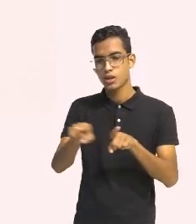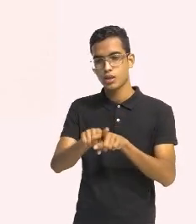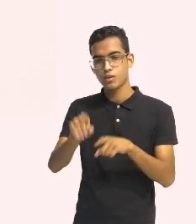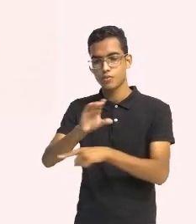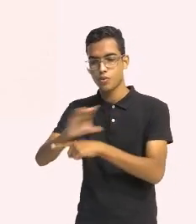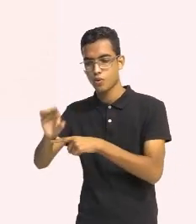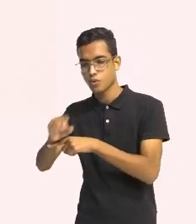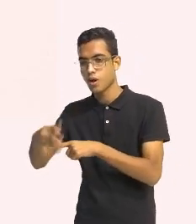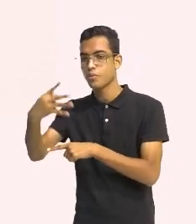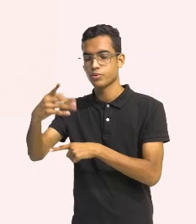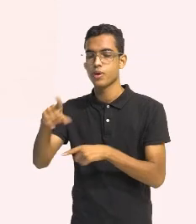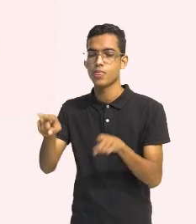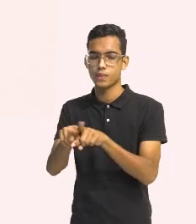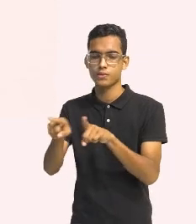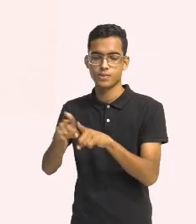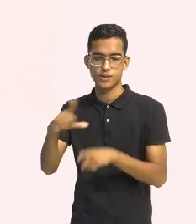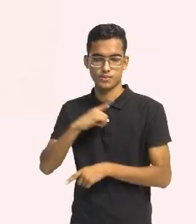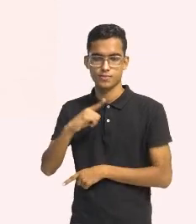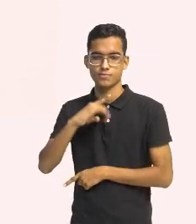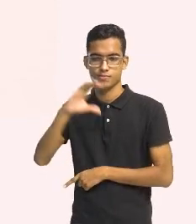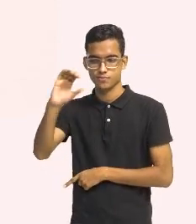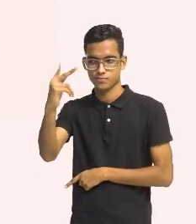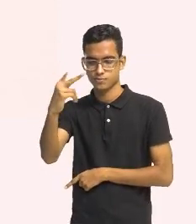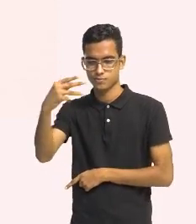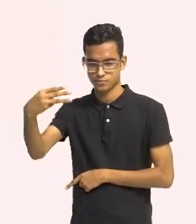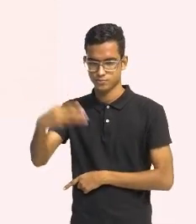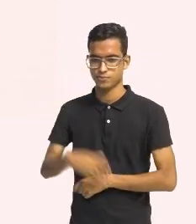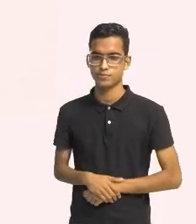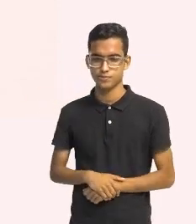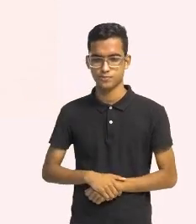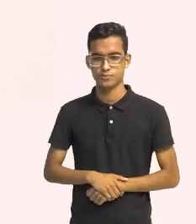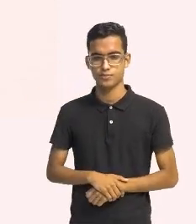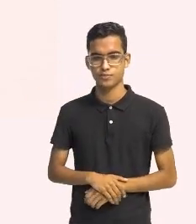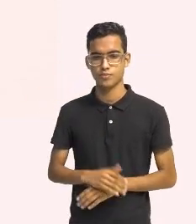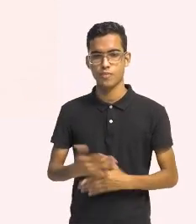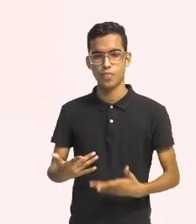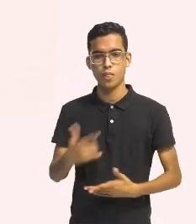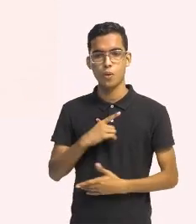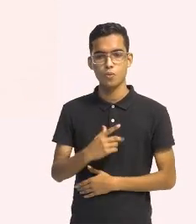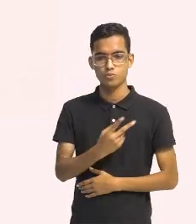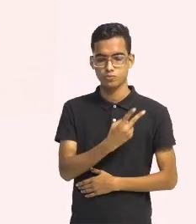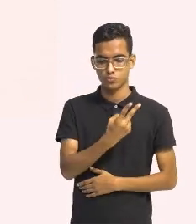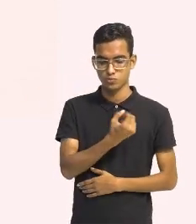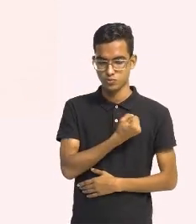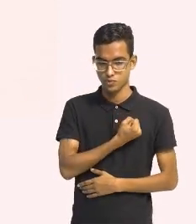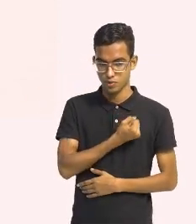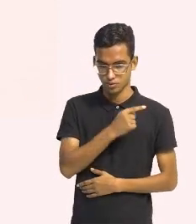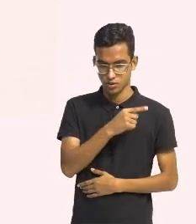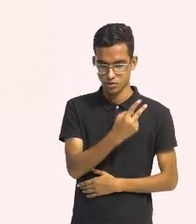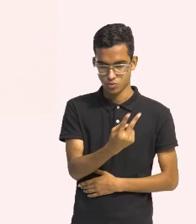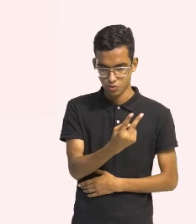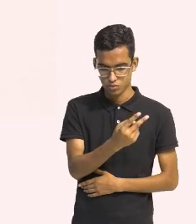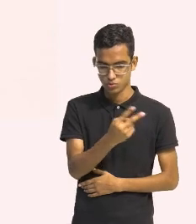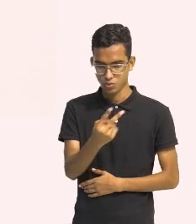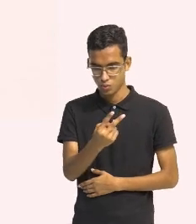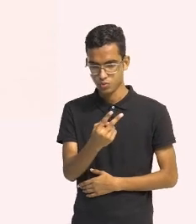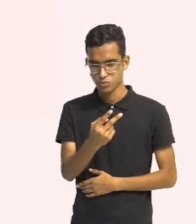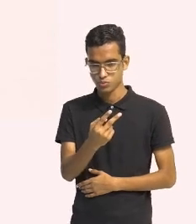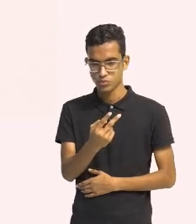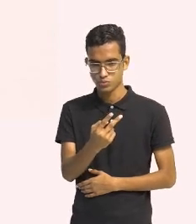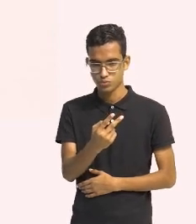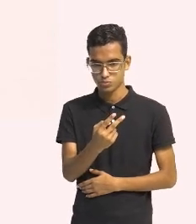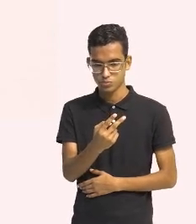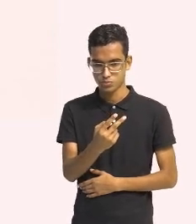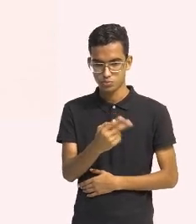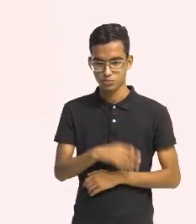bom? Vamos para a nomenclatura, então, desse composto, ó. 2, 2, tá? Tem 2 metis no carbono 2,